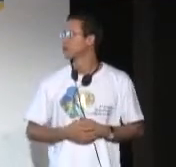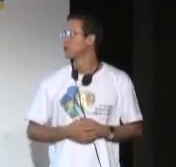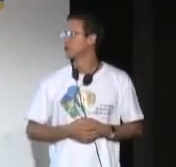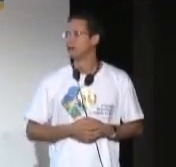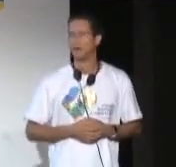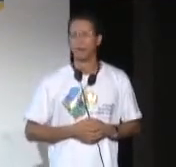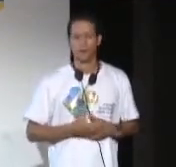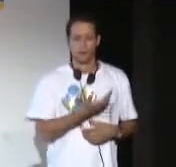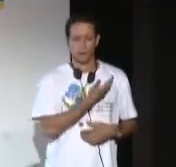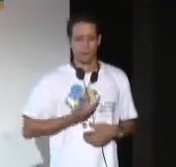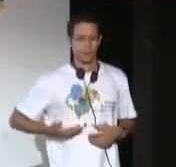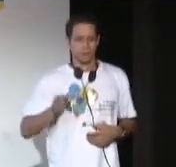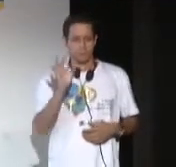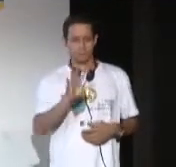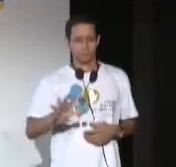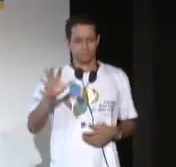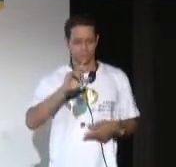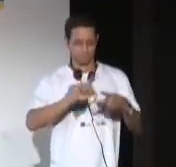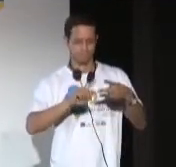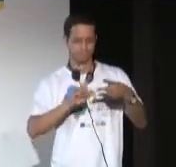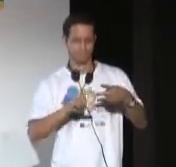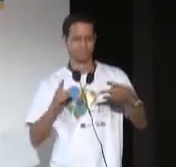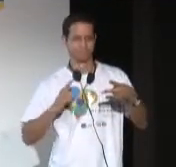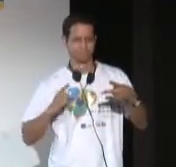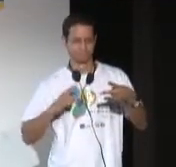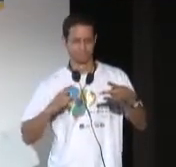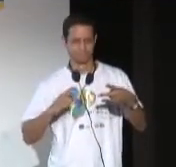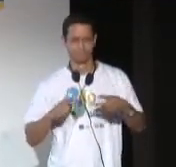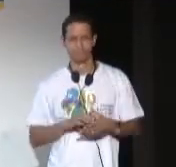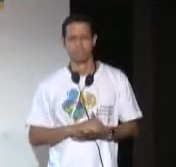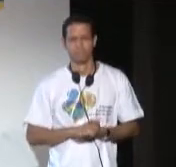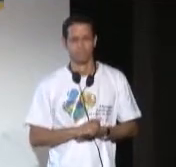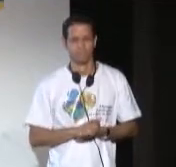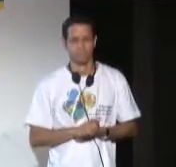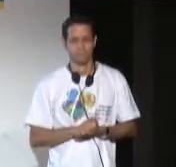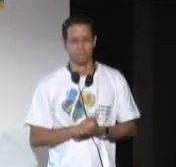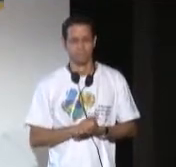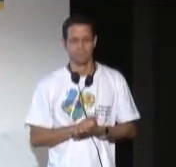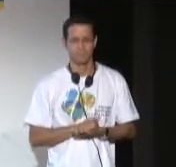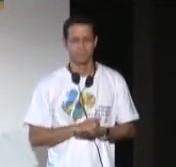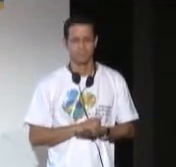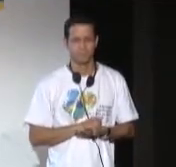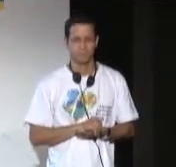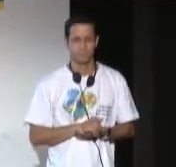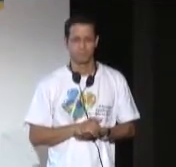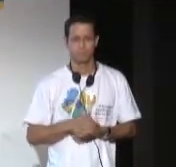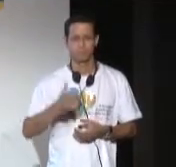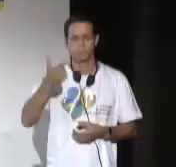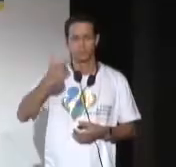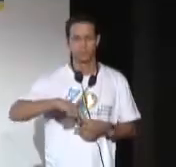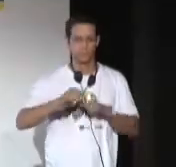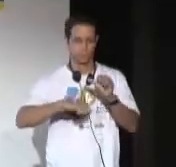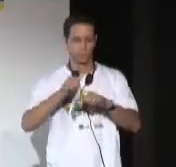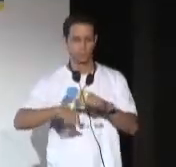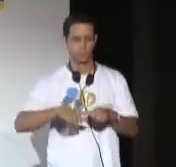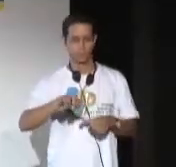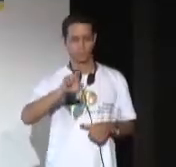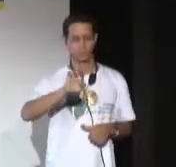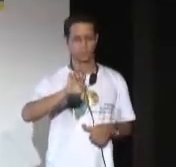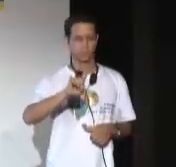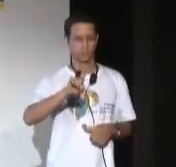lançado pelo governo federal, 2 programas, que na verdade, foi reformulado o PIBID e a gente tem uma residência